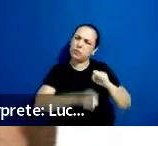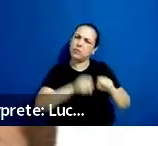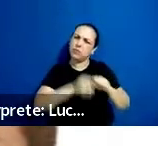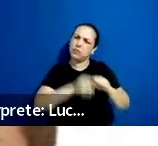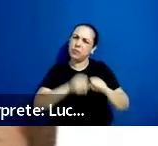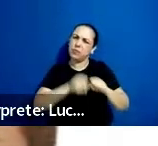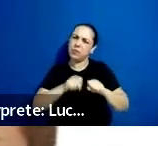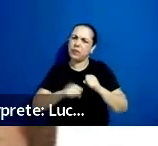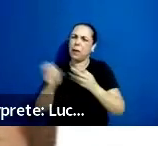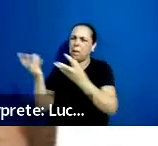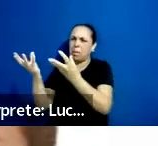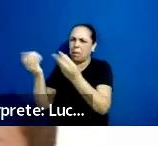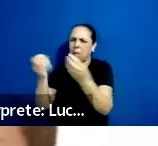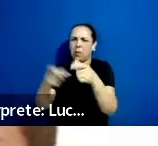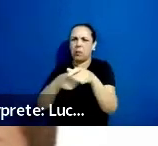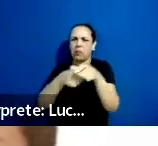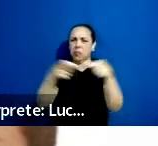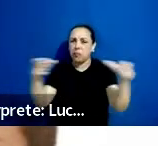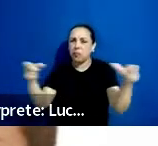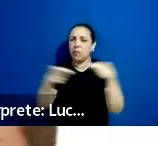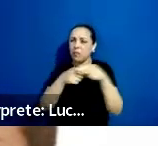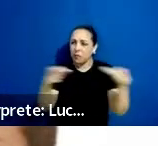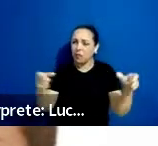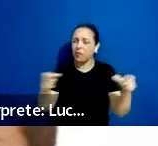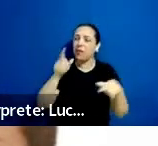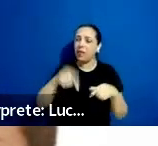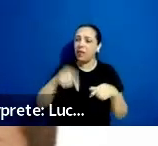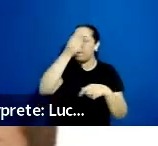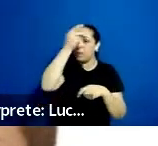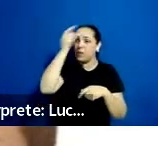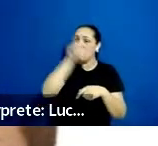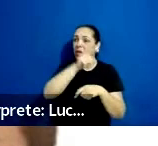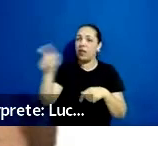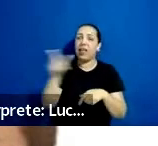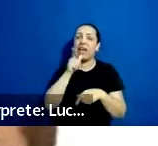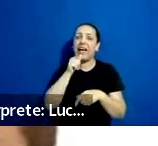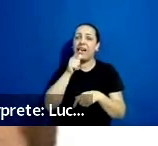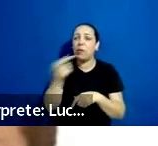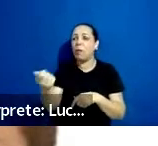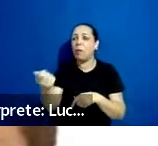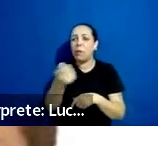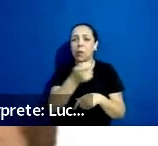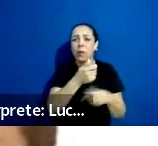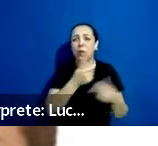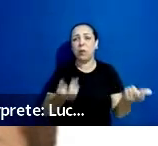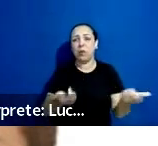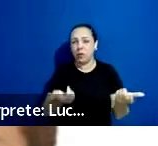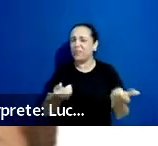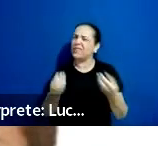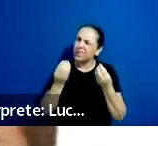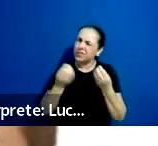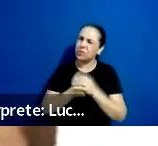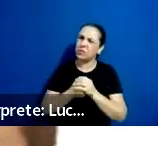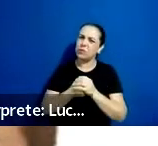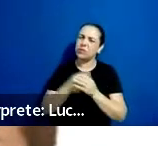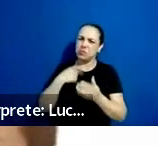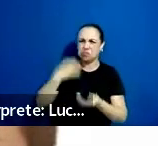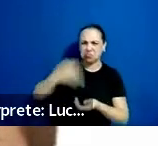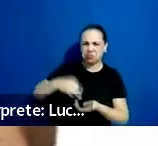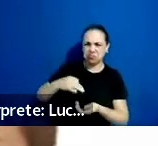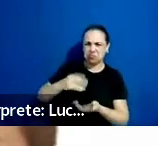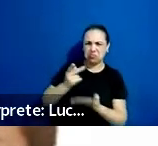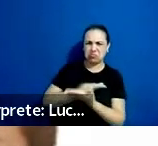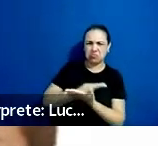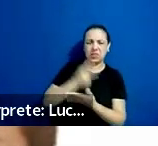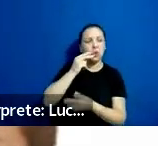Dr. Kleuber, que eu vi é a crise severa de desidratação. Quero, inclusive, que o senhor me corrija se eu estou certo ou não, mas